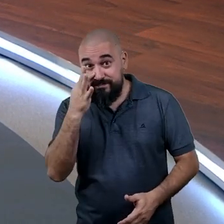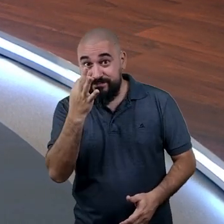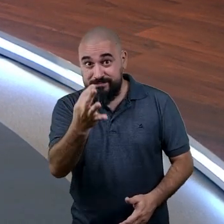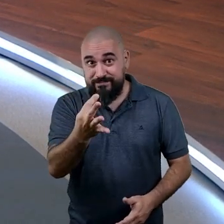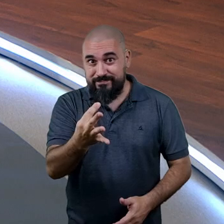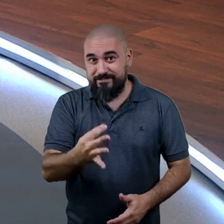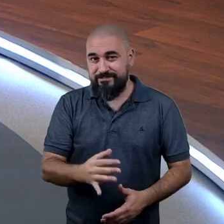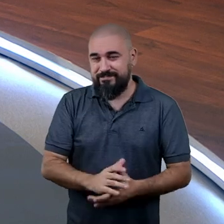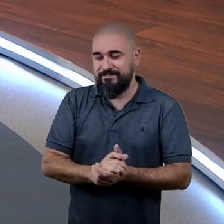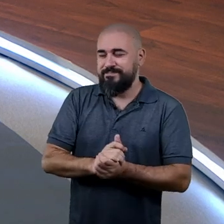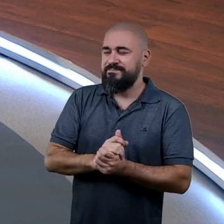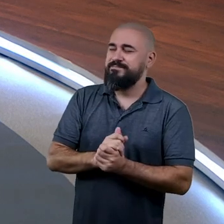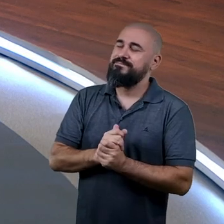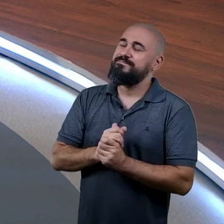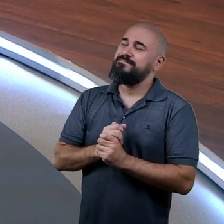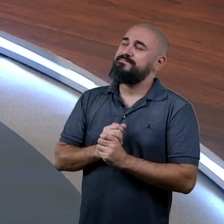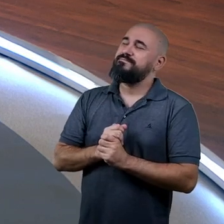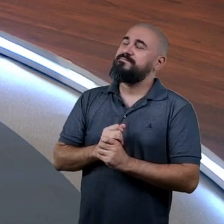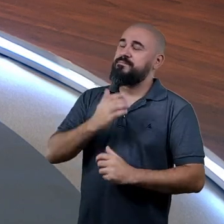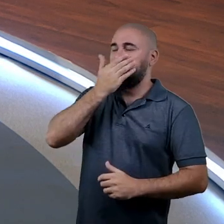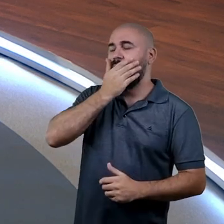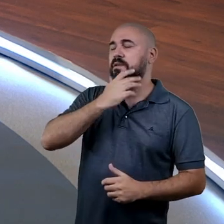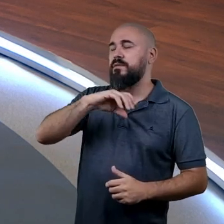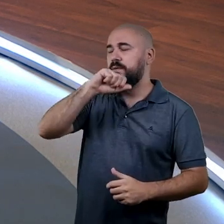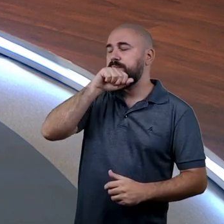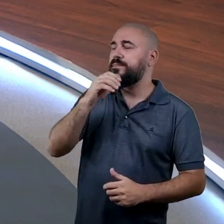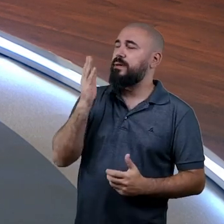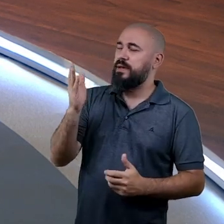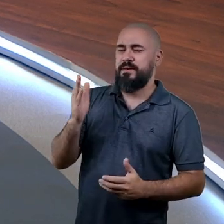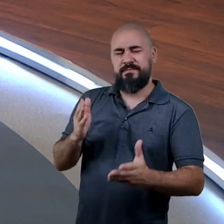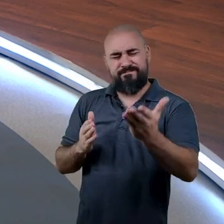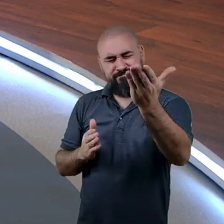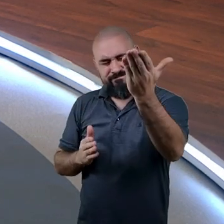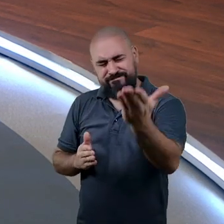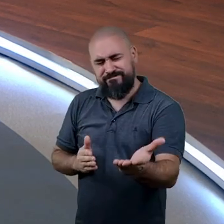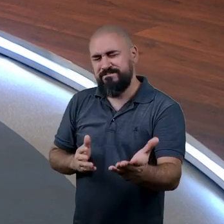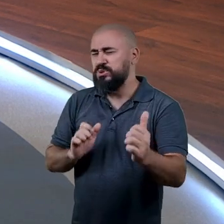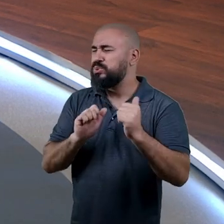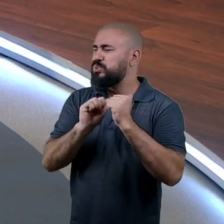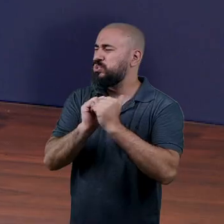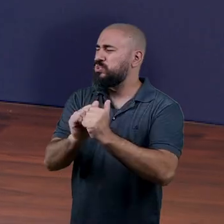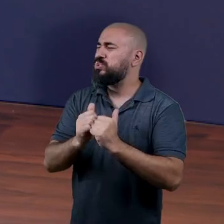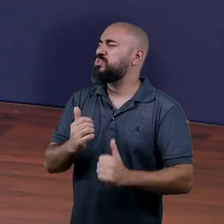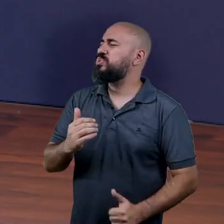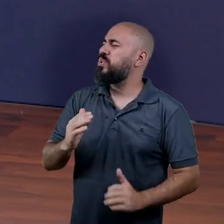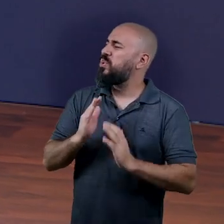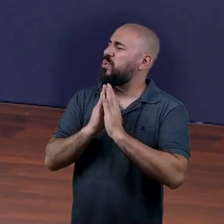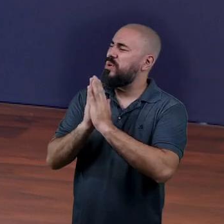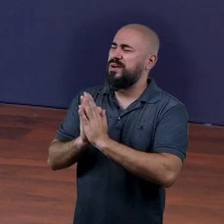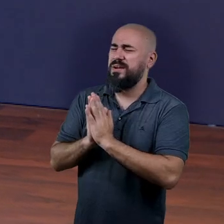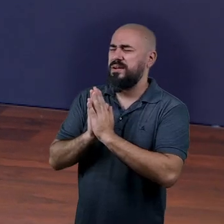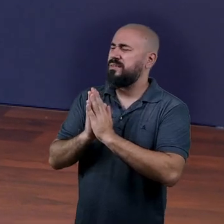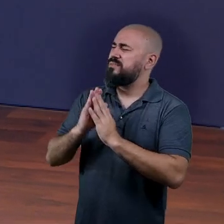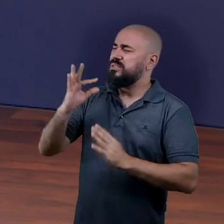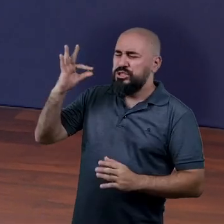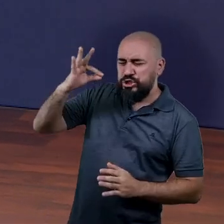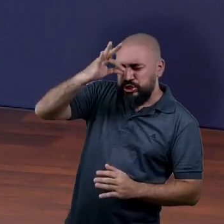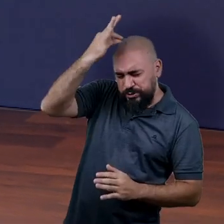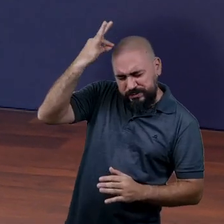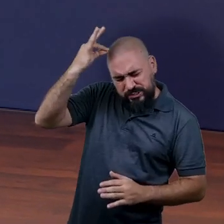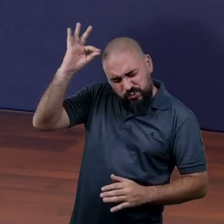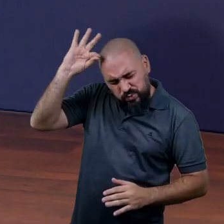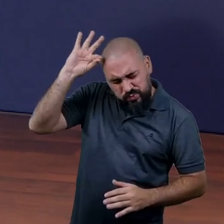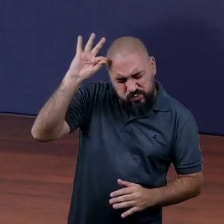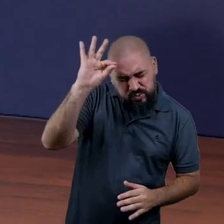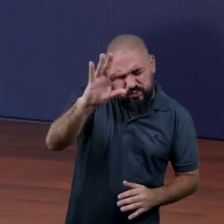Pai, nesse instante eu coloco cada pessoa que ora comigo nas Tuas mãos. Derrama o Teu Espírito sobre essas